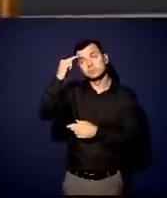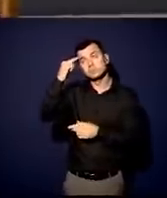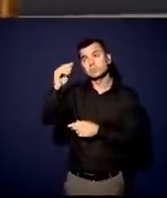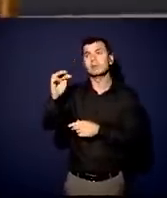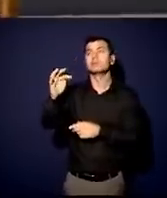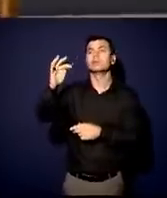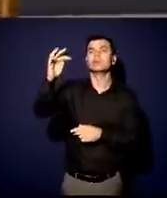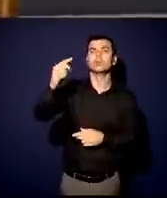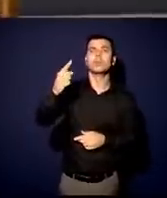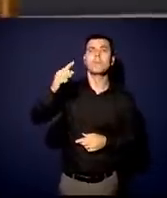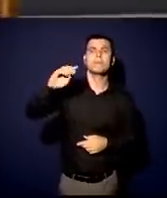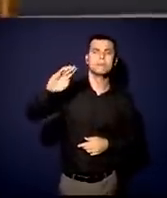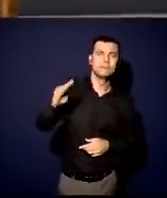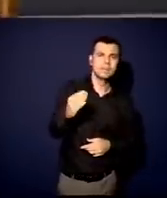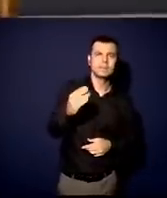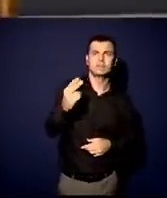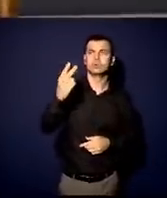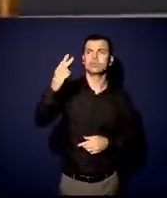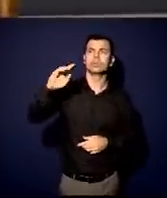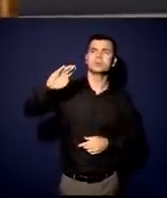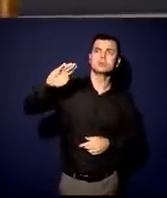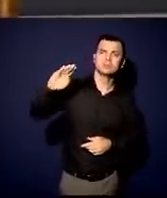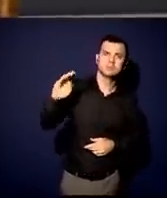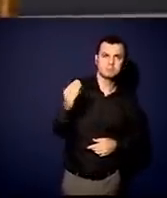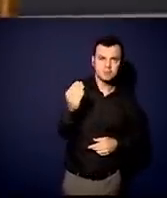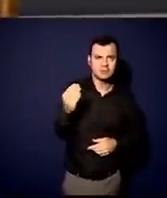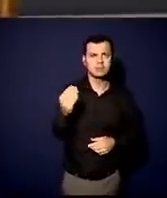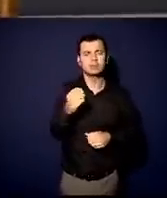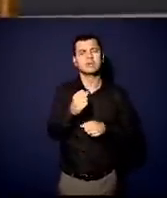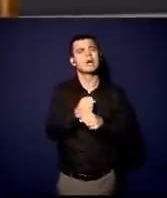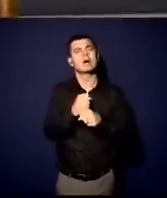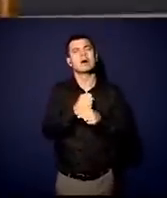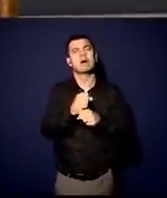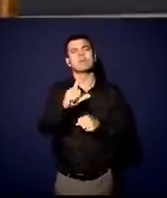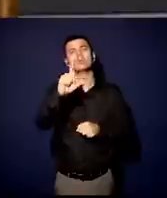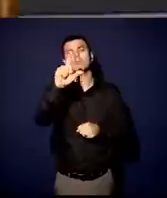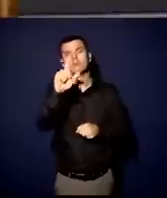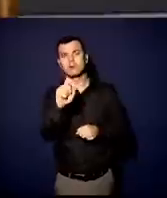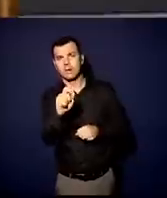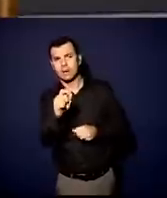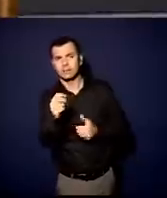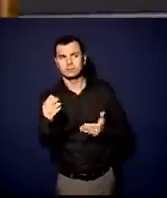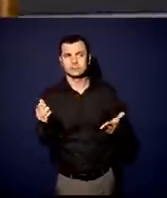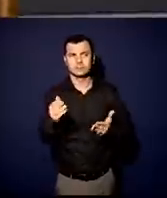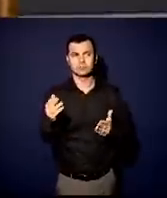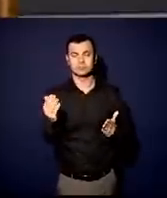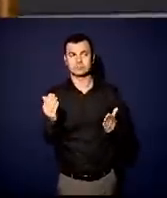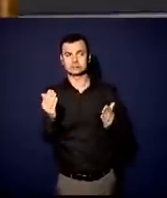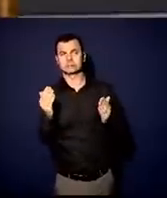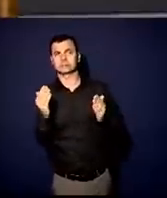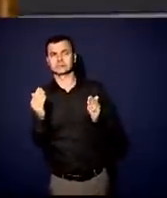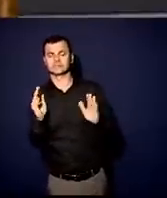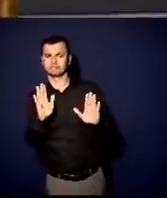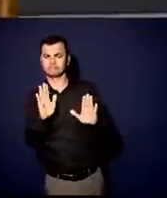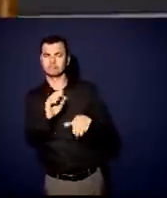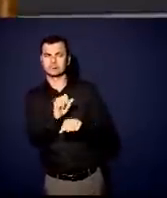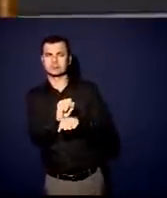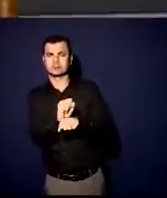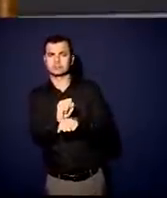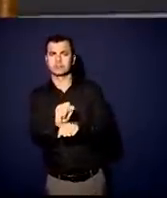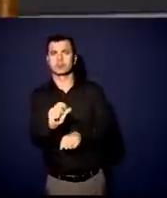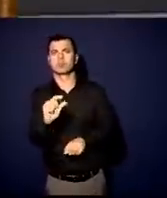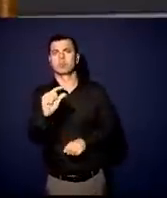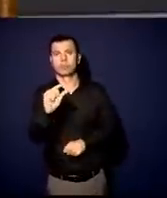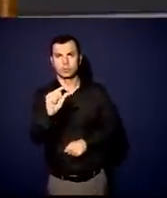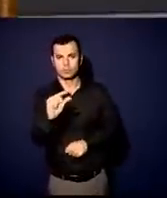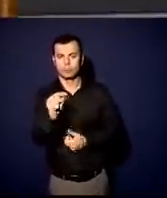um beijão e Meio Dois Bilhões de reais para fazer investimento de 10 15 anos ele tá começando a ficar reticente ele tá pedindo para esperar mais a